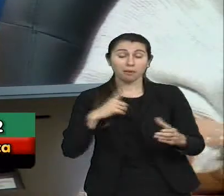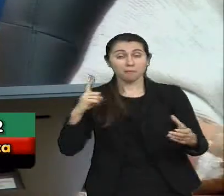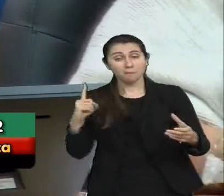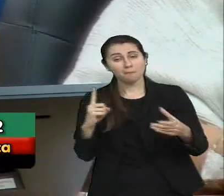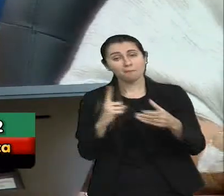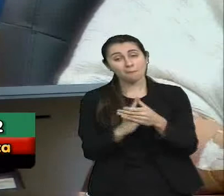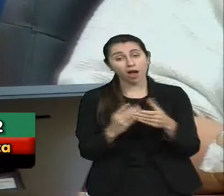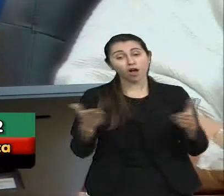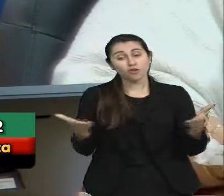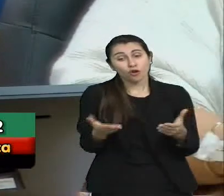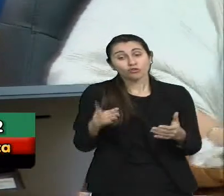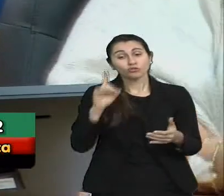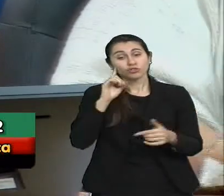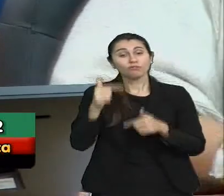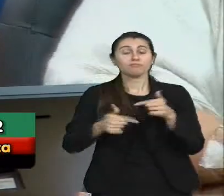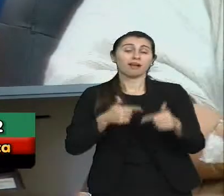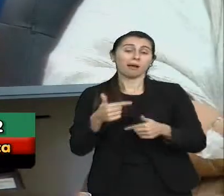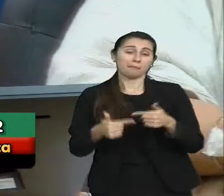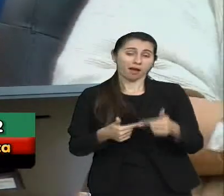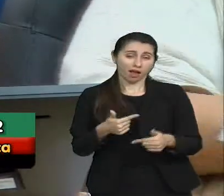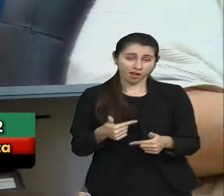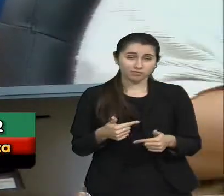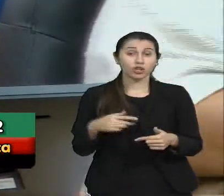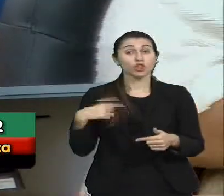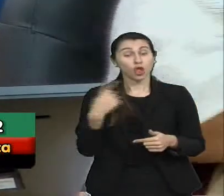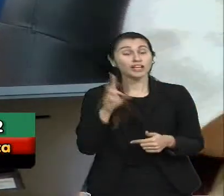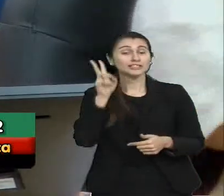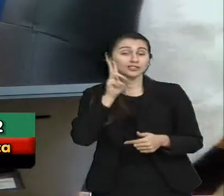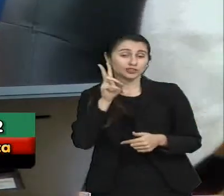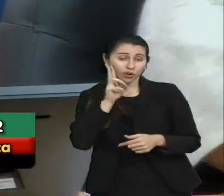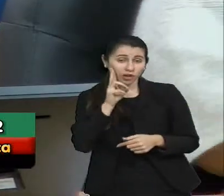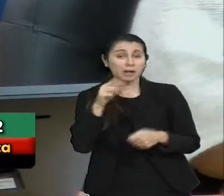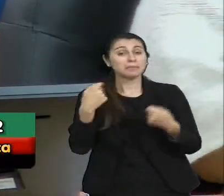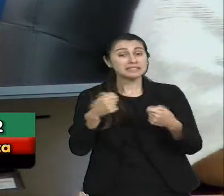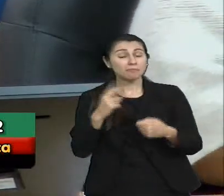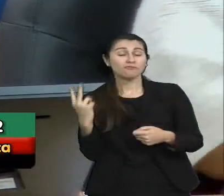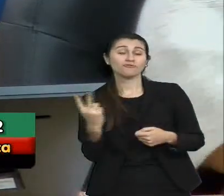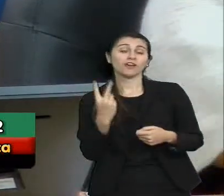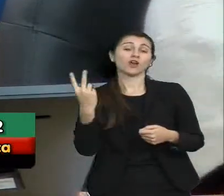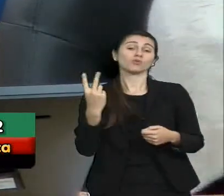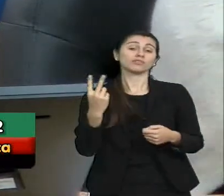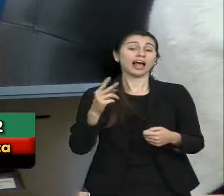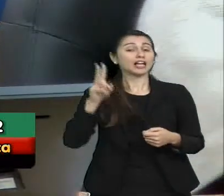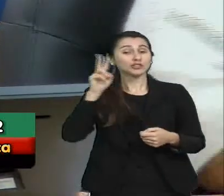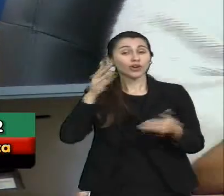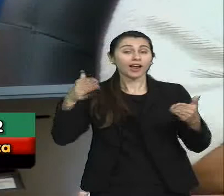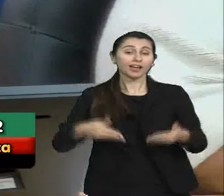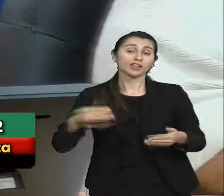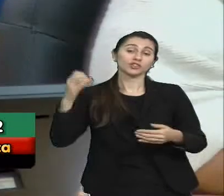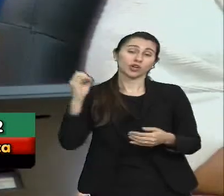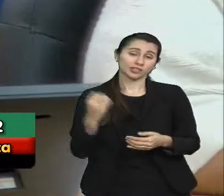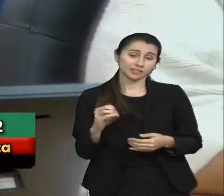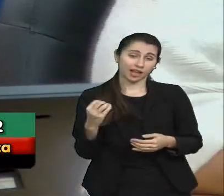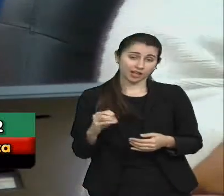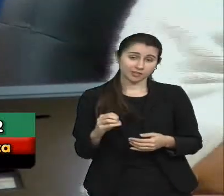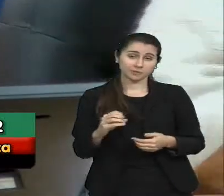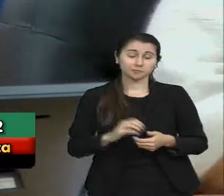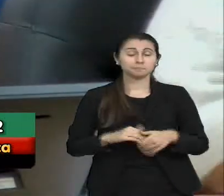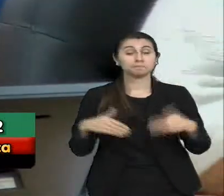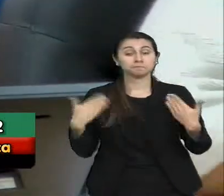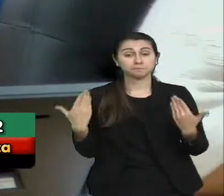do nosso trabalho, da nossa história. E a gente precisa valorizar a história do nosso município e das pessoas que constituem ela. Tá?